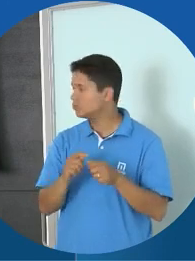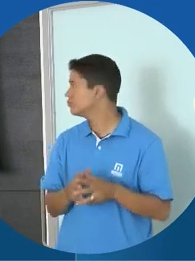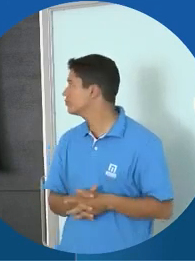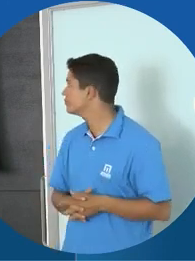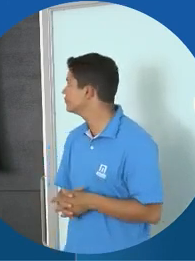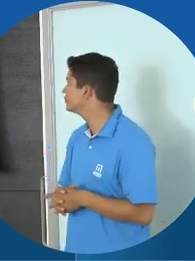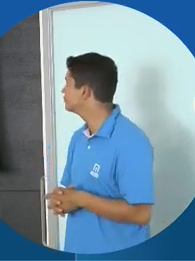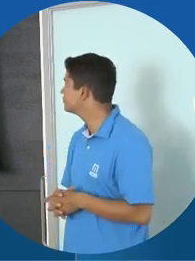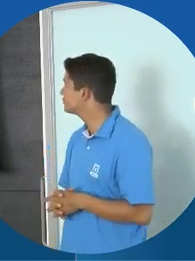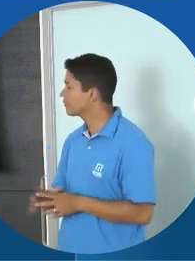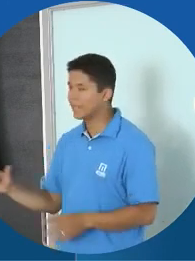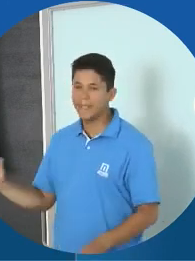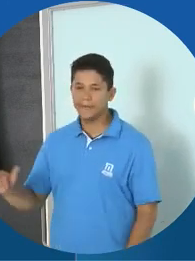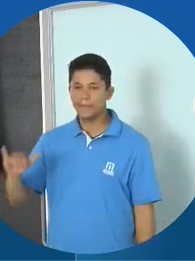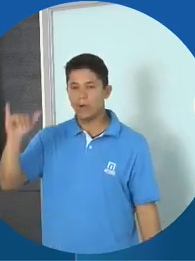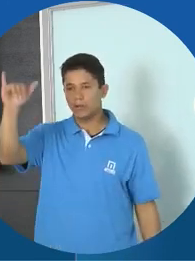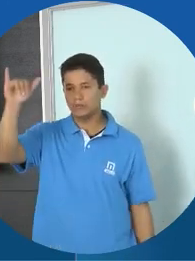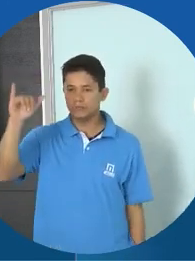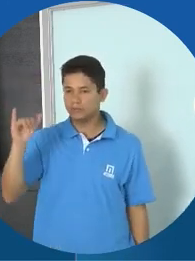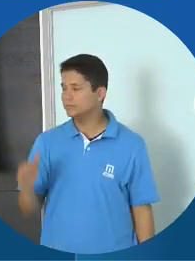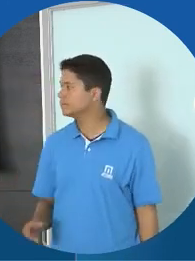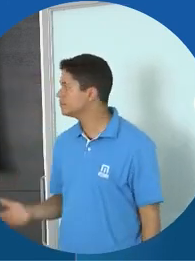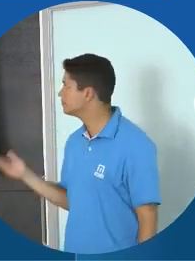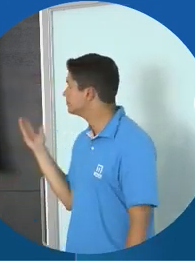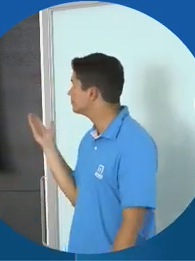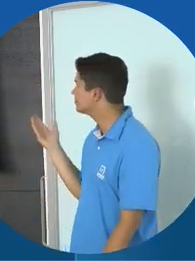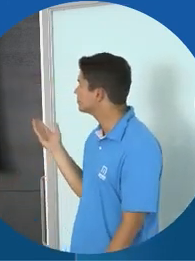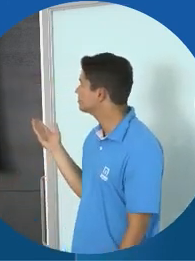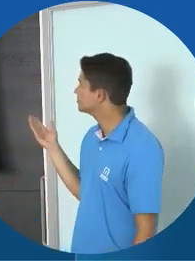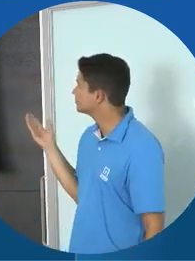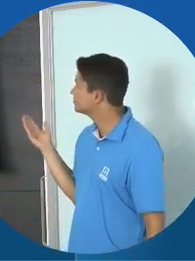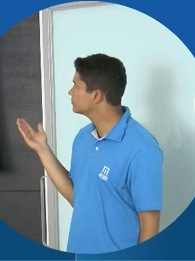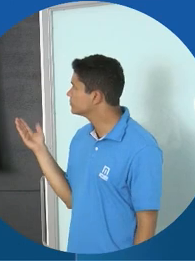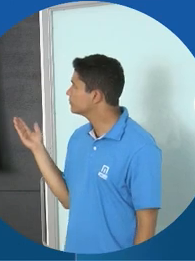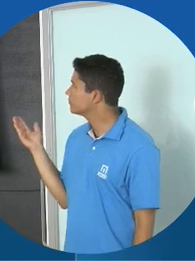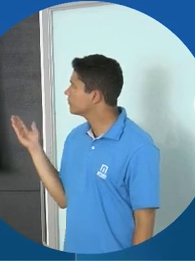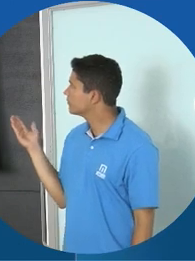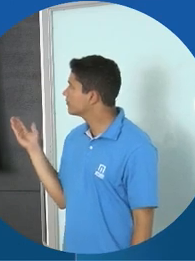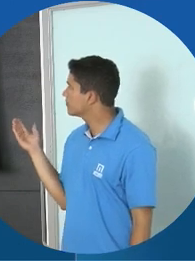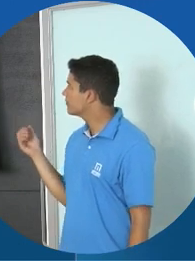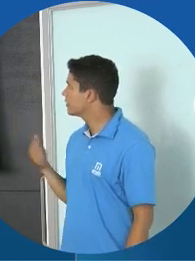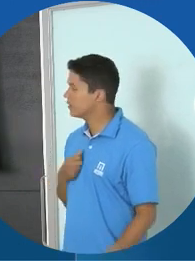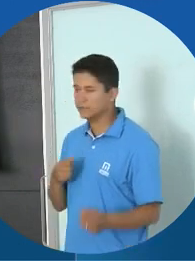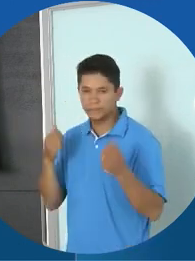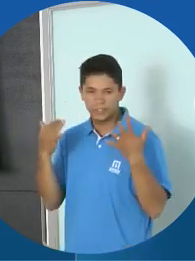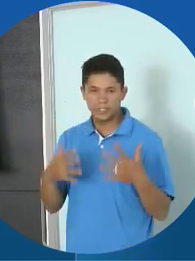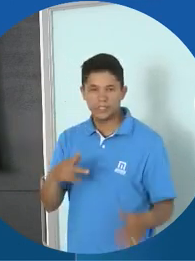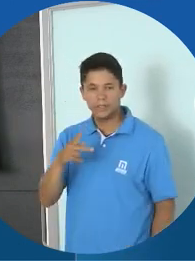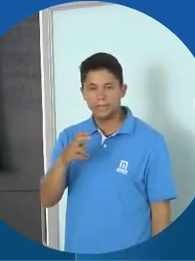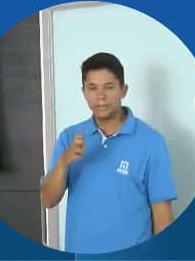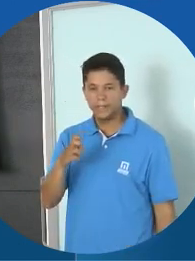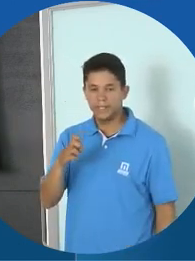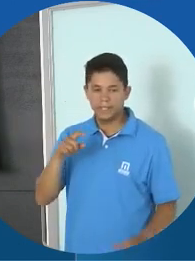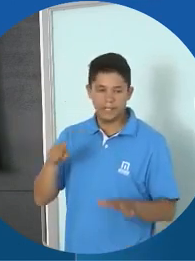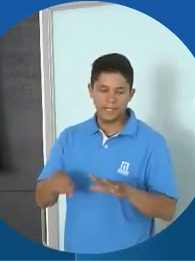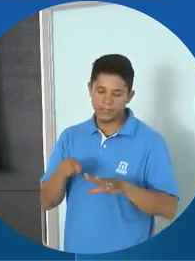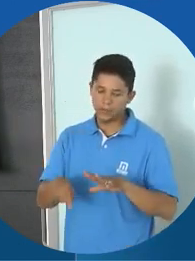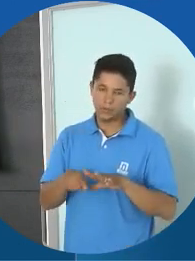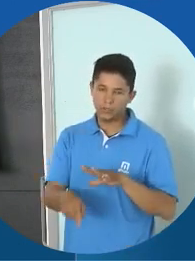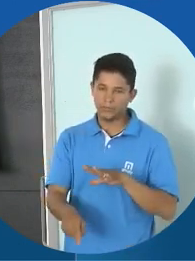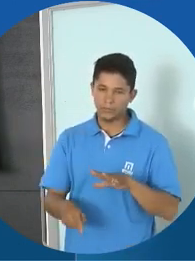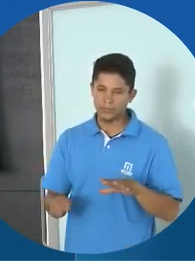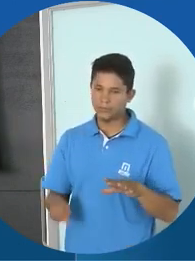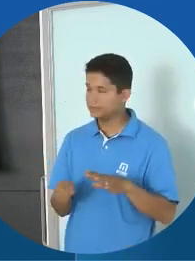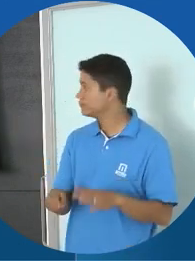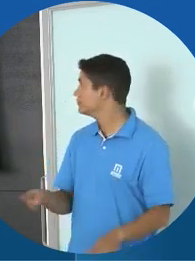Aeroportos. Esse aqui é o ensaio que eu comentei, que é um penetrômetro aqui, de pequeno porte. Então,